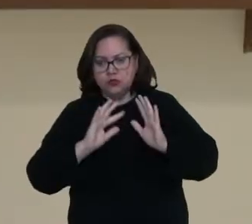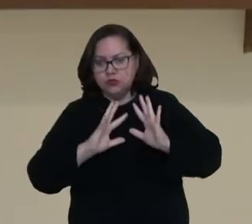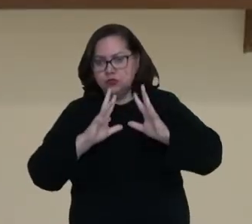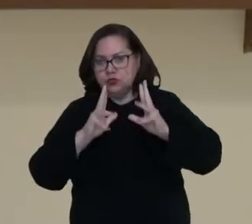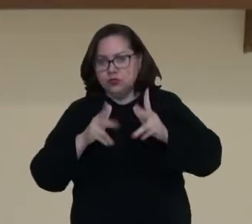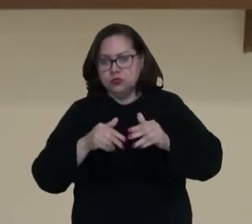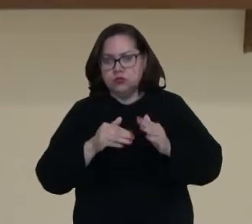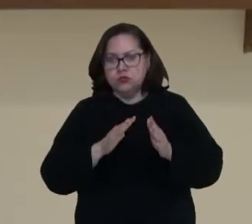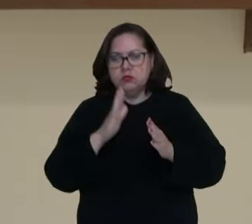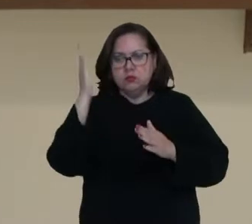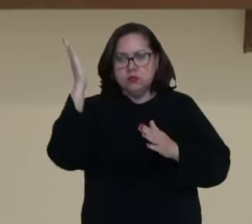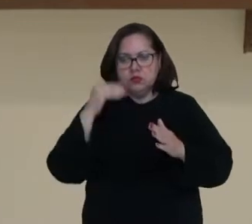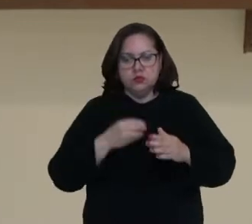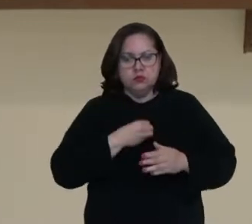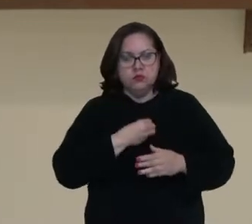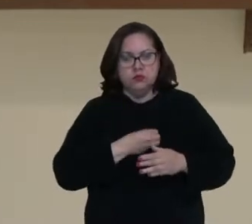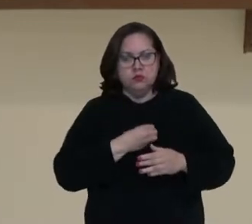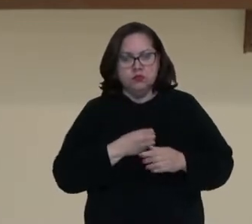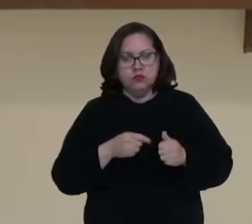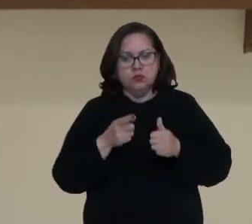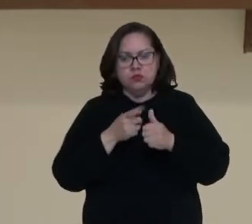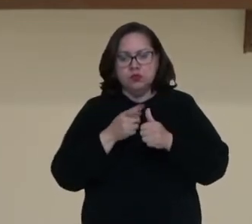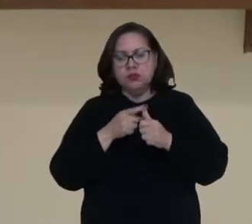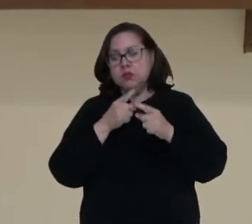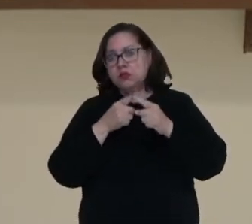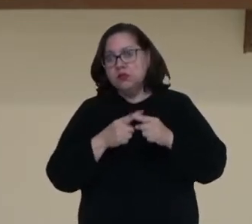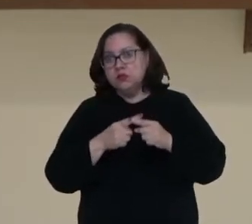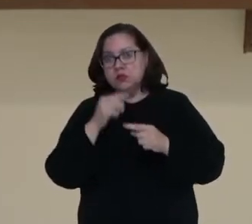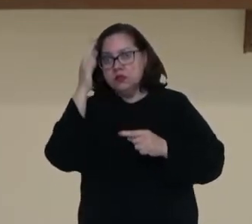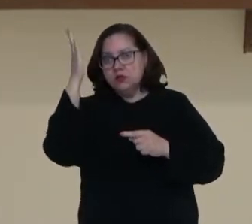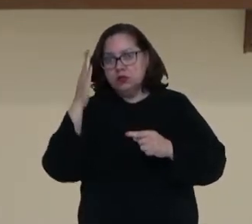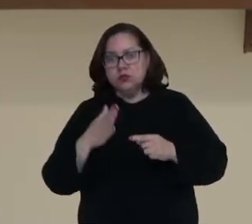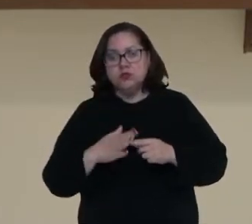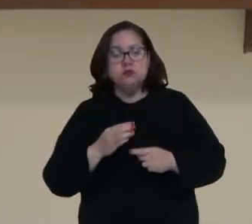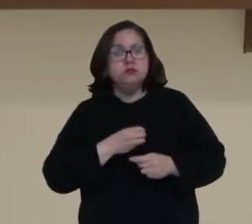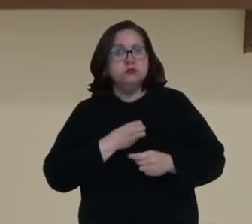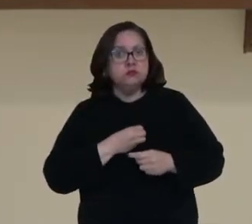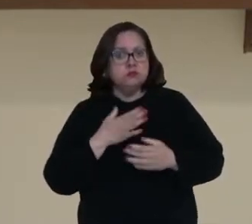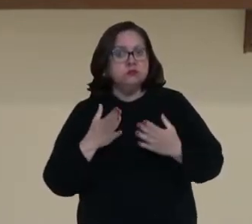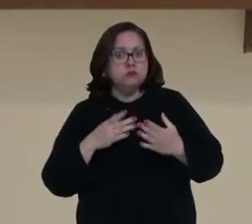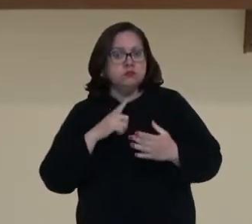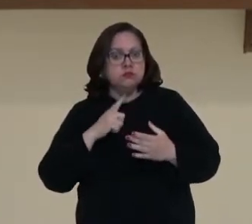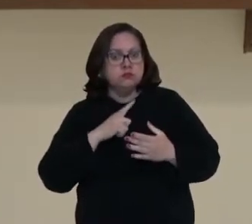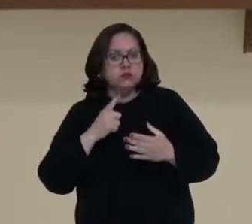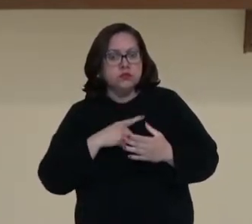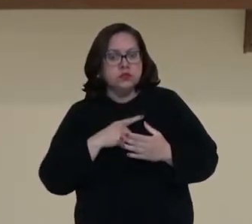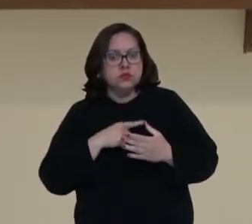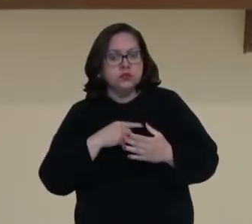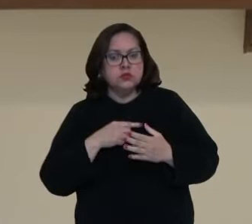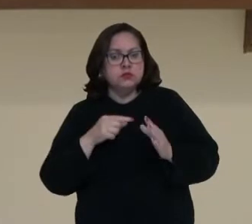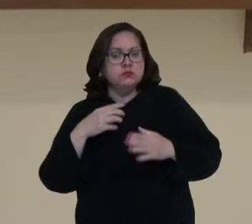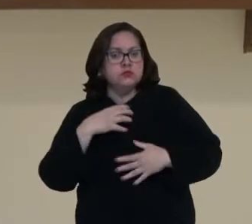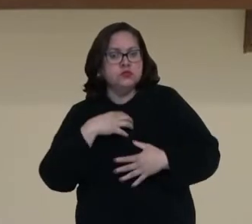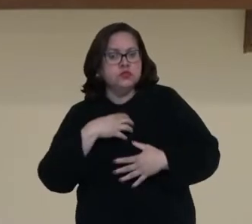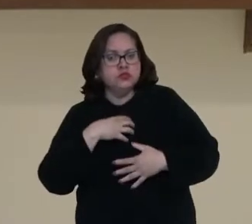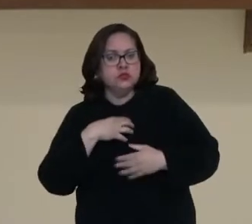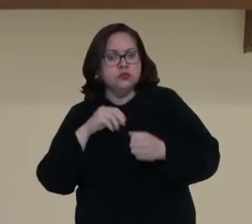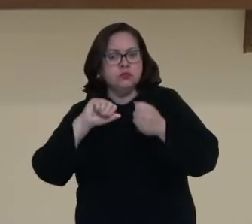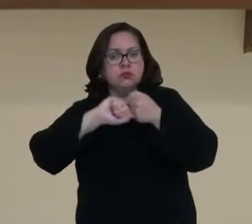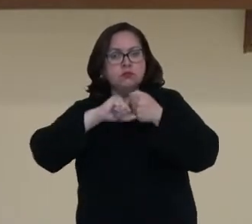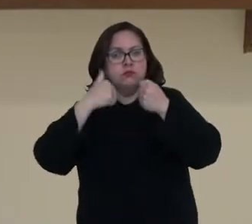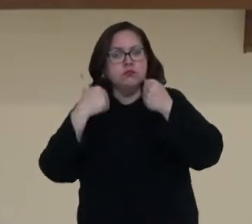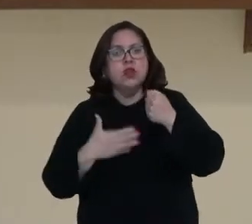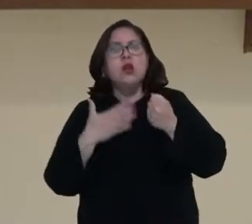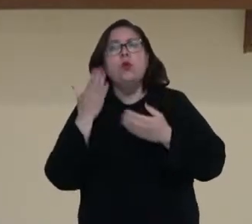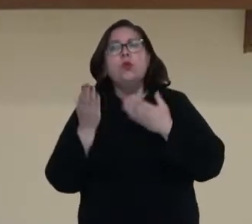até então que o Brasil havia vivido, foi a primeira vez que o Brasil havia vivido, então, esse modelo do que era uma